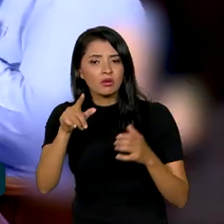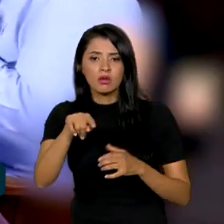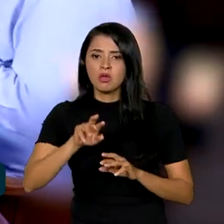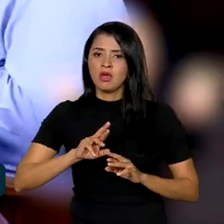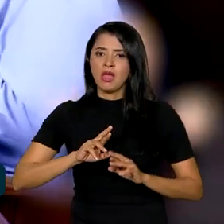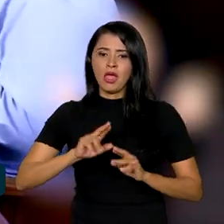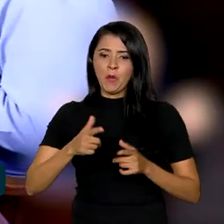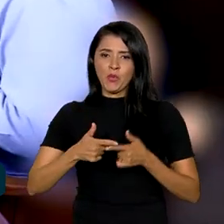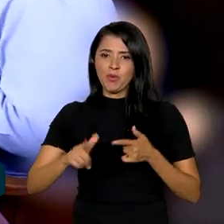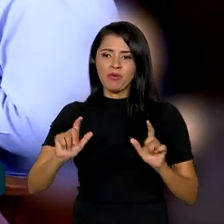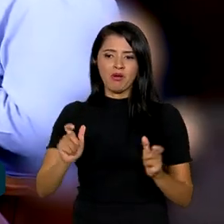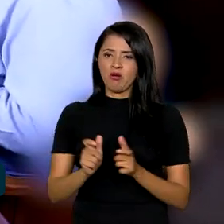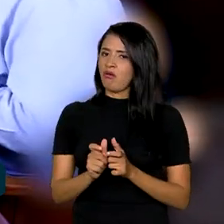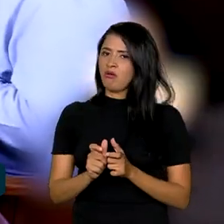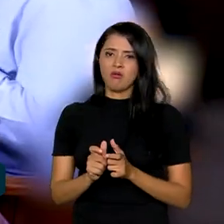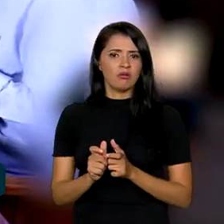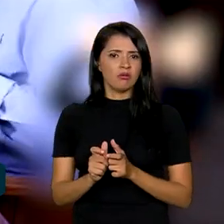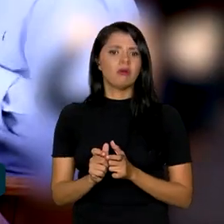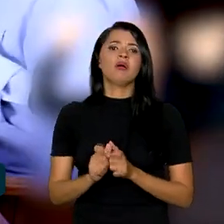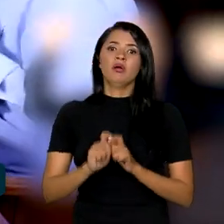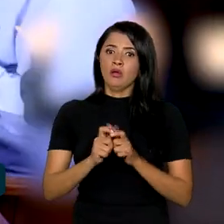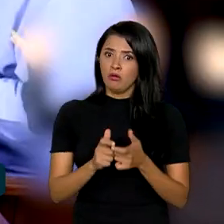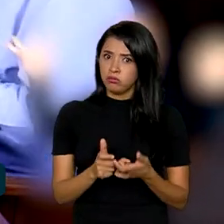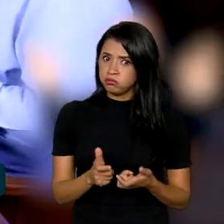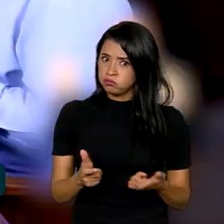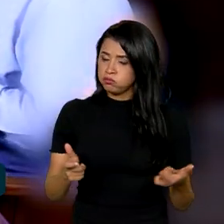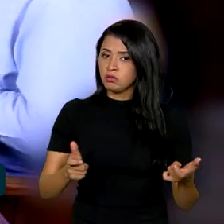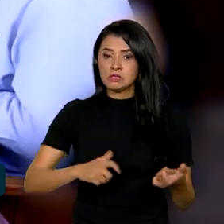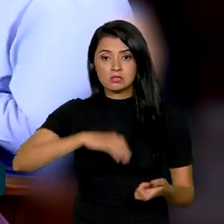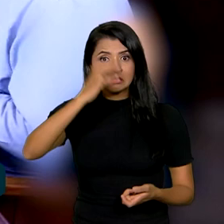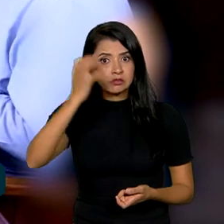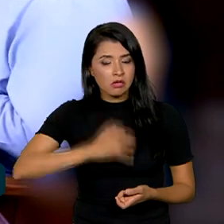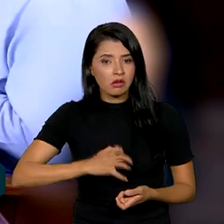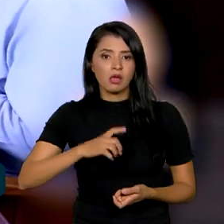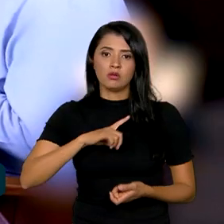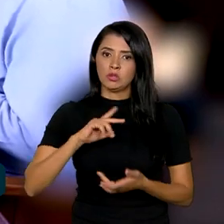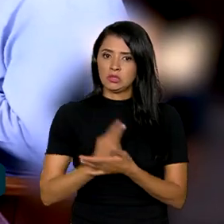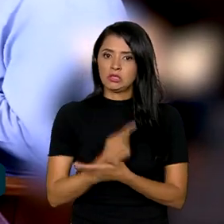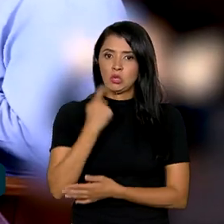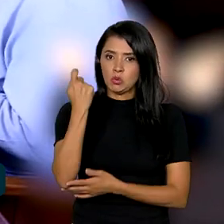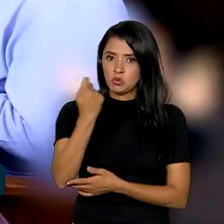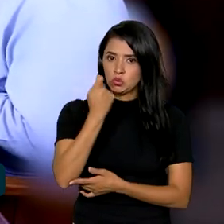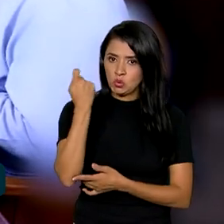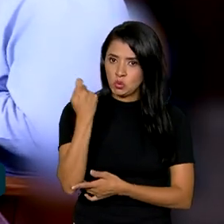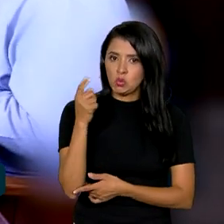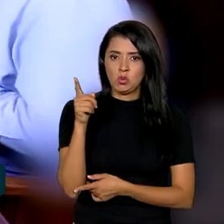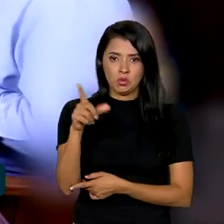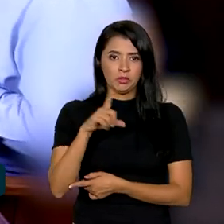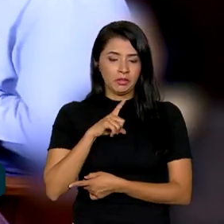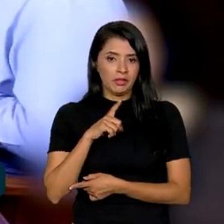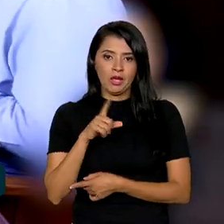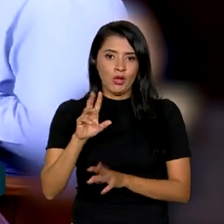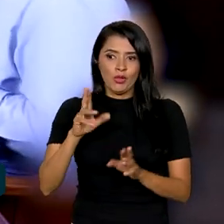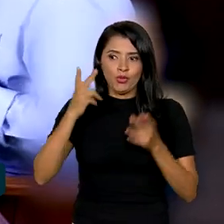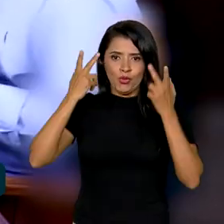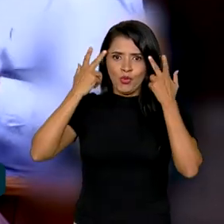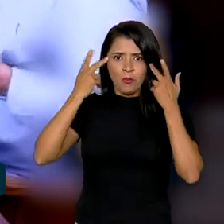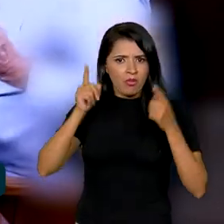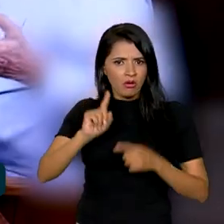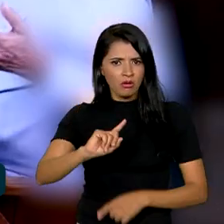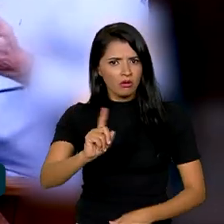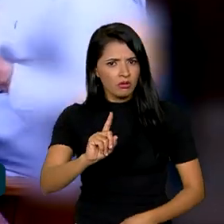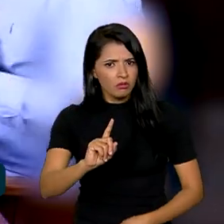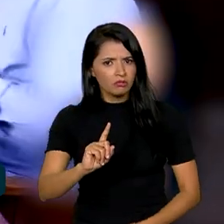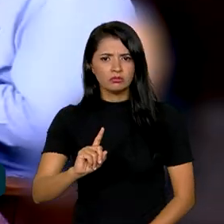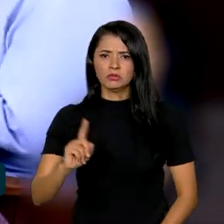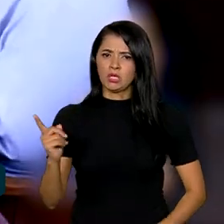um problema menor, é um problema muito sério que está acontecendo no Rio Grande do Sul. Sabe? Não é normal o que